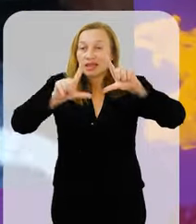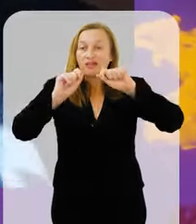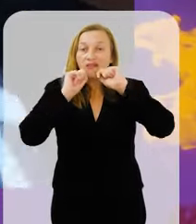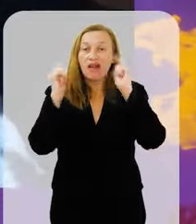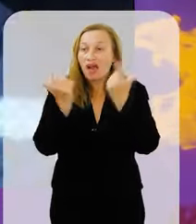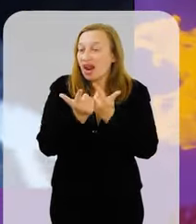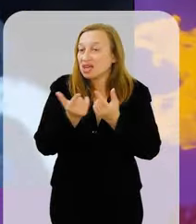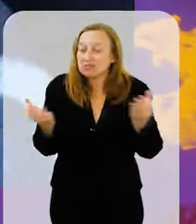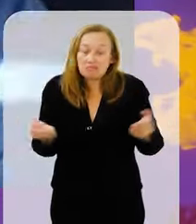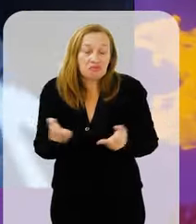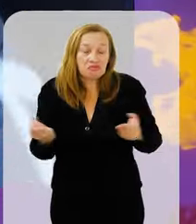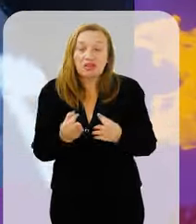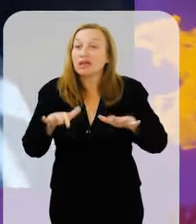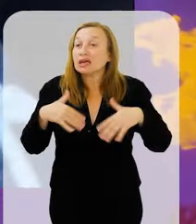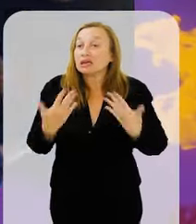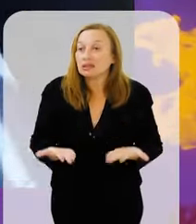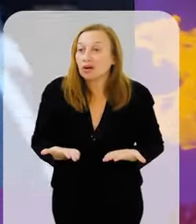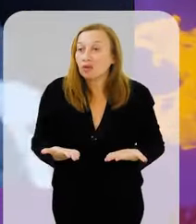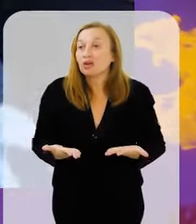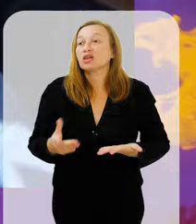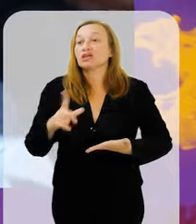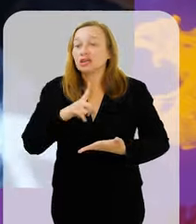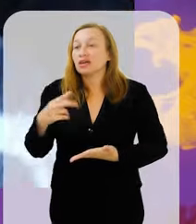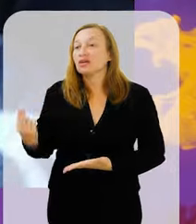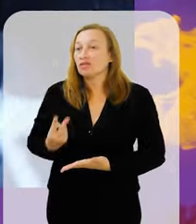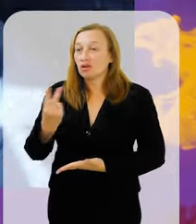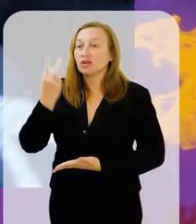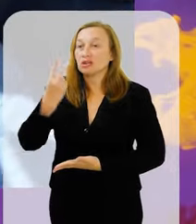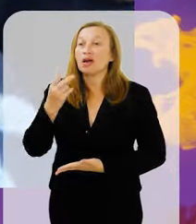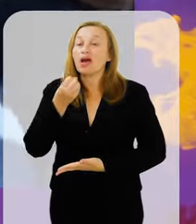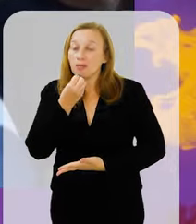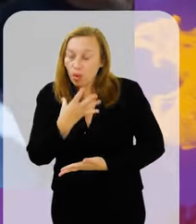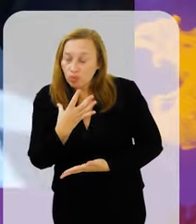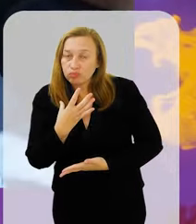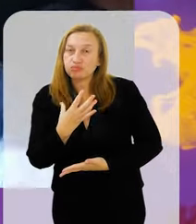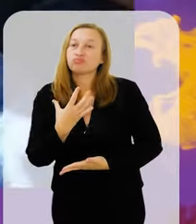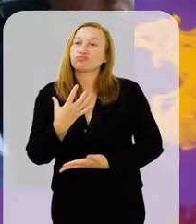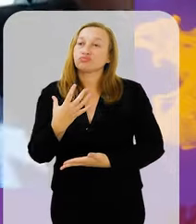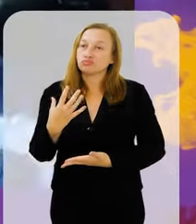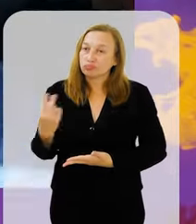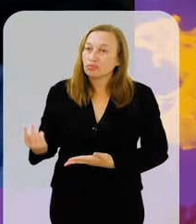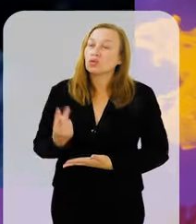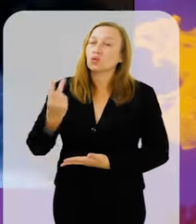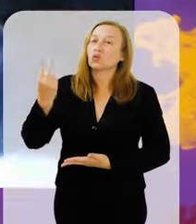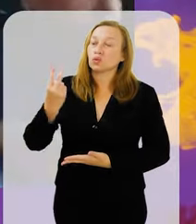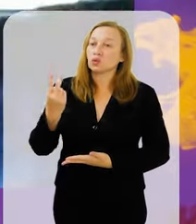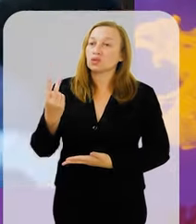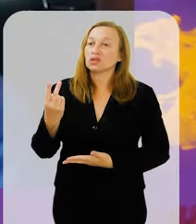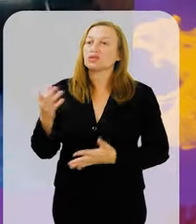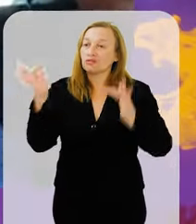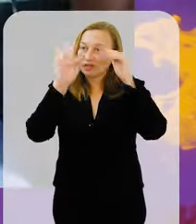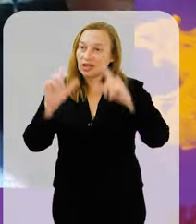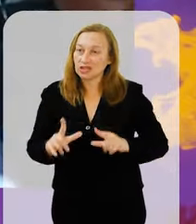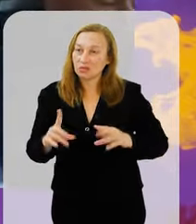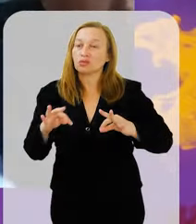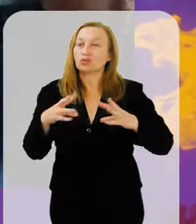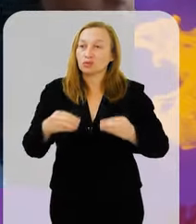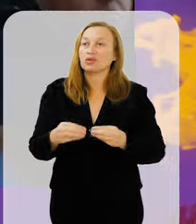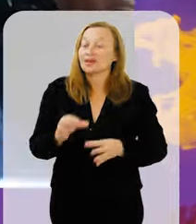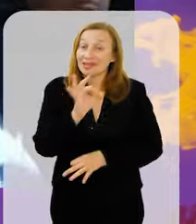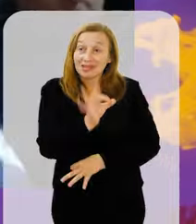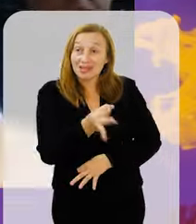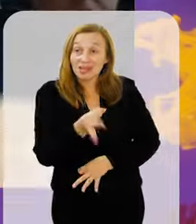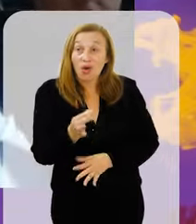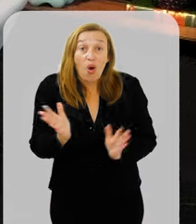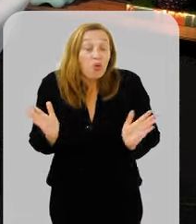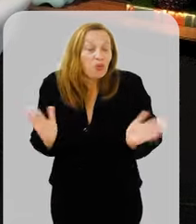TV Alerj, então, é impecável, impecável. Então, assim, a gente tem que valorizar. É muito bom, é muito prestígio e a gente fica muito feliz